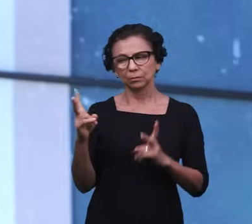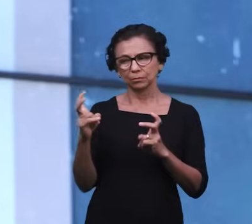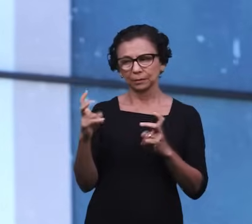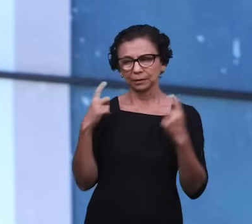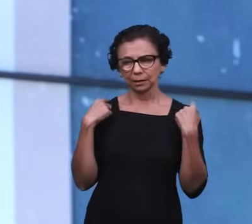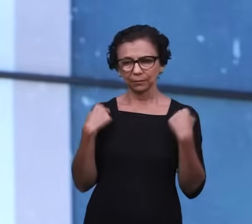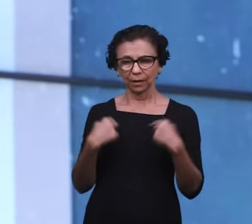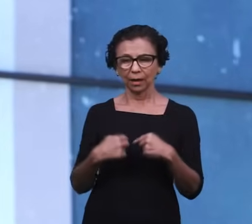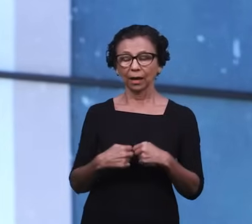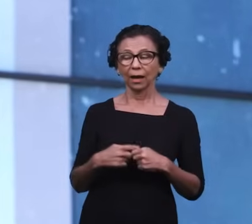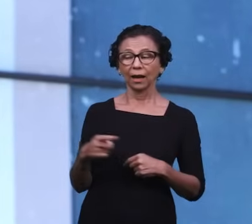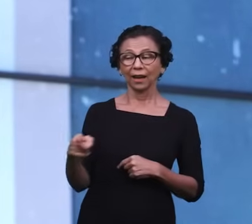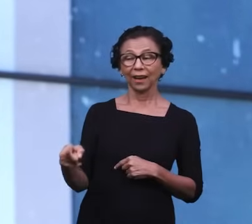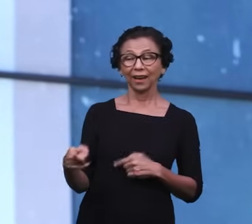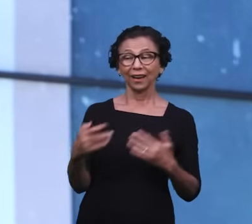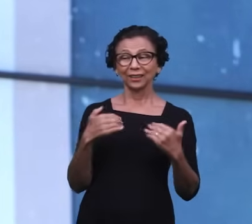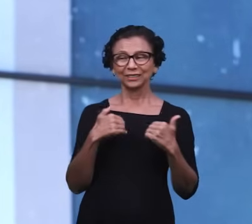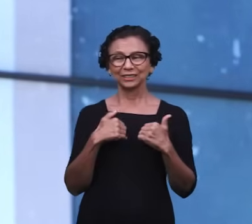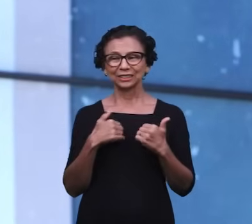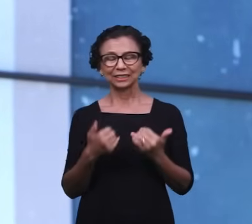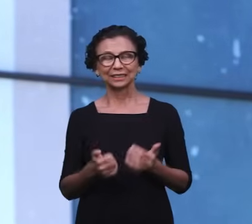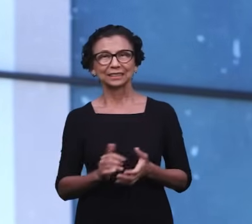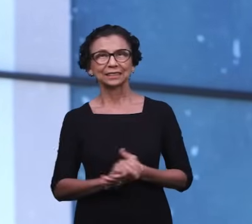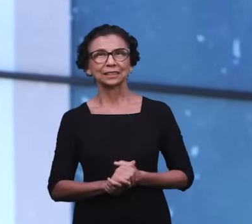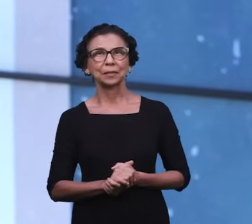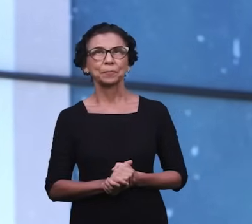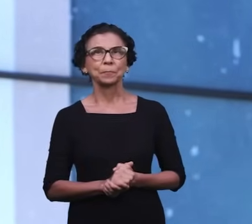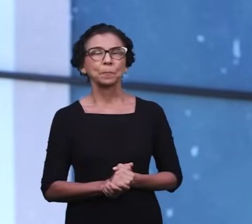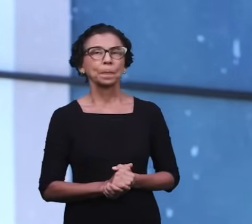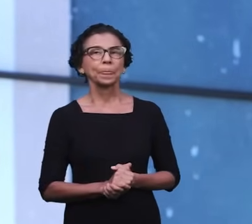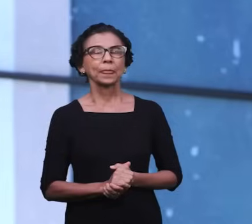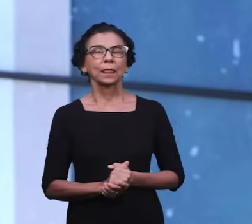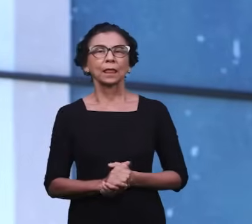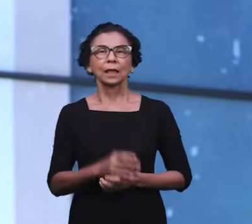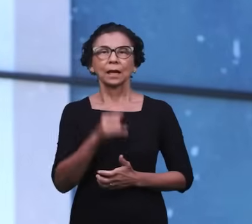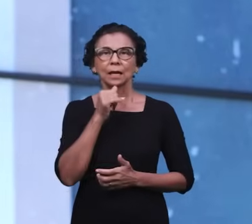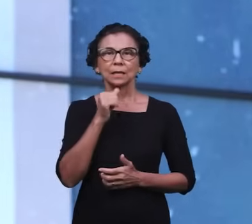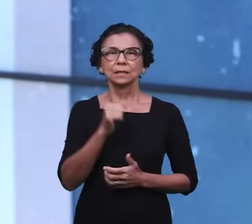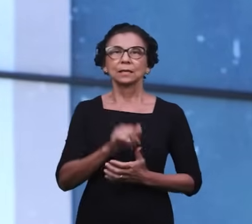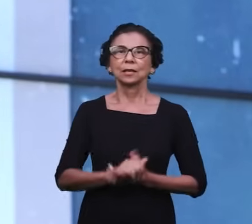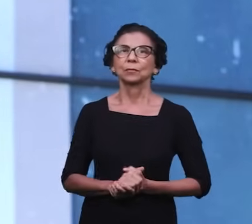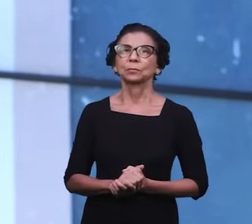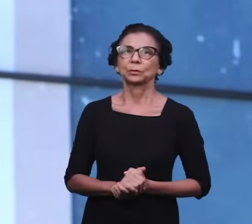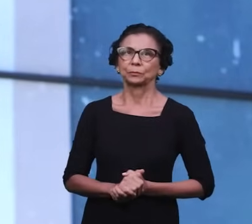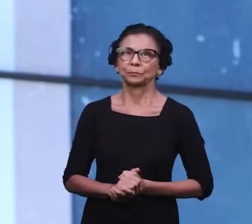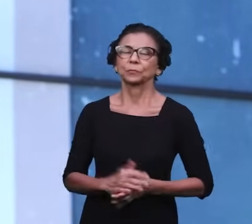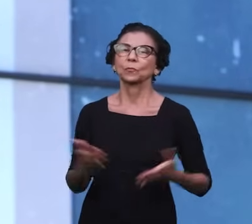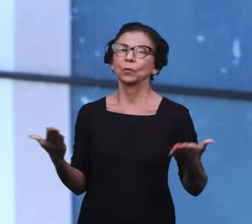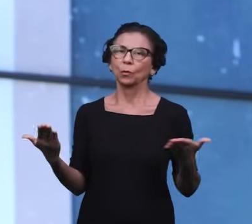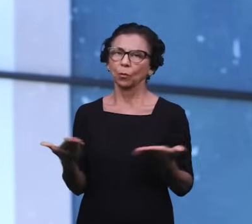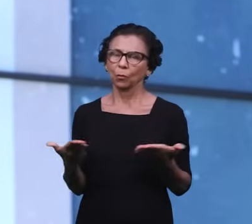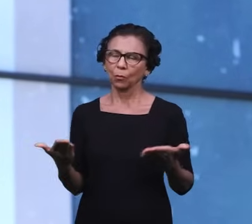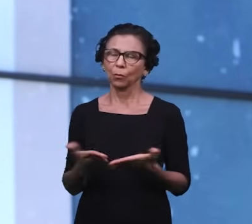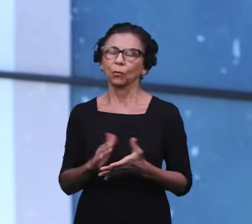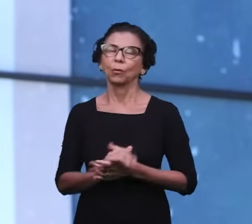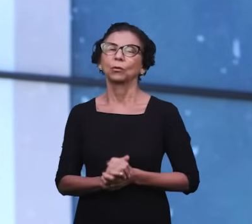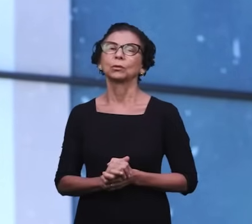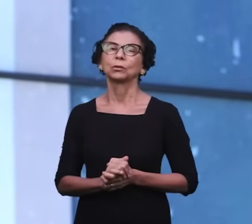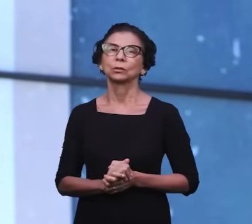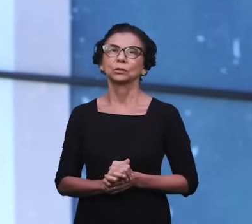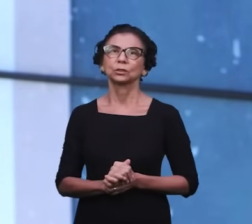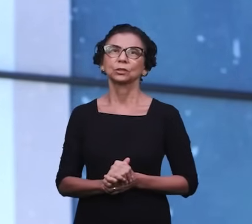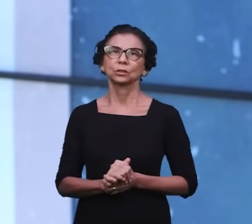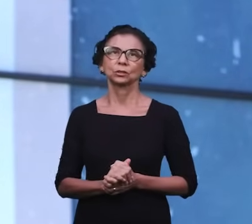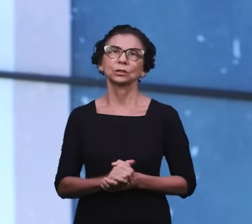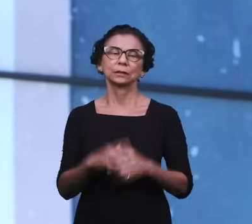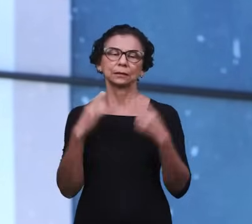que antes não tinham, por exemplo, prioridade para autismo, e hoje já tem lá o lacinho com o quebra-cabeça colorido